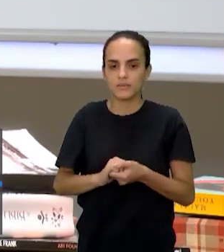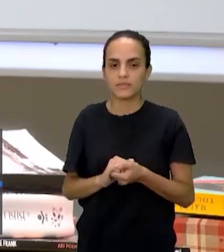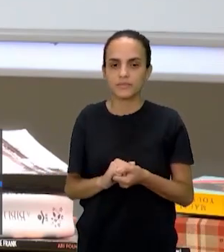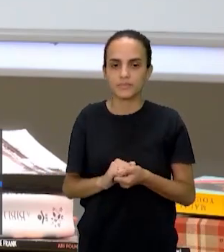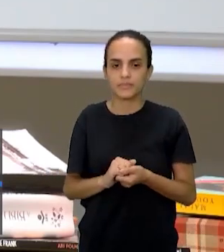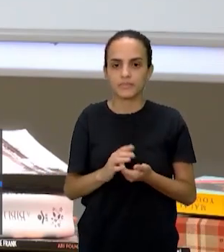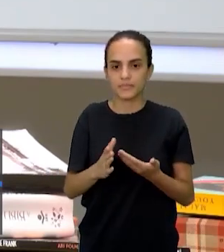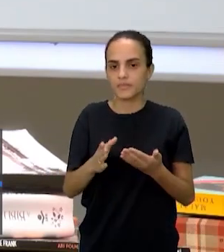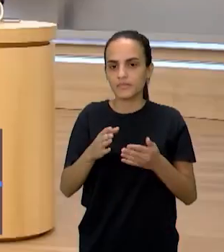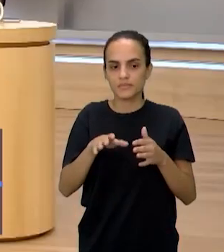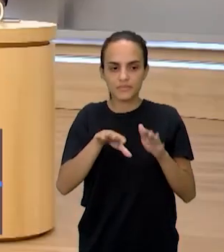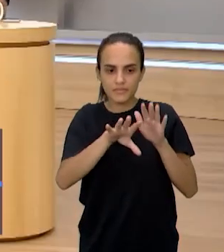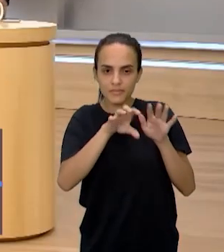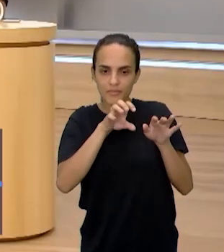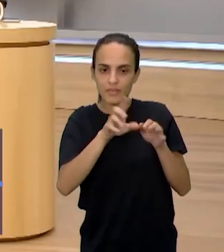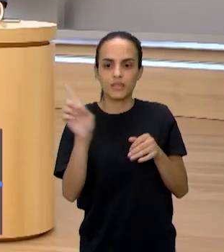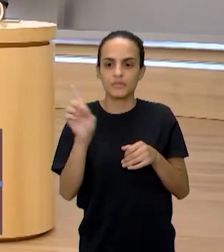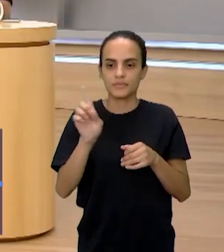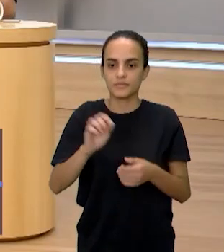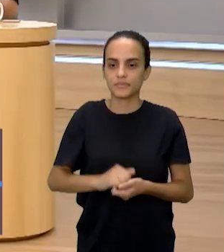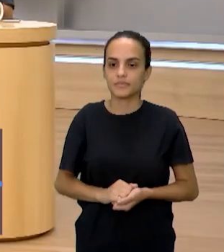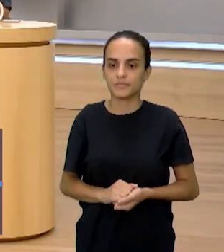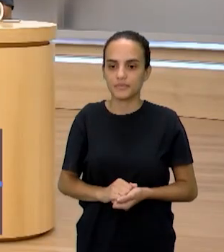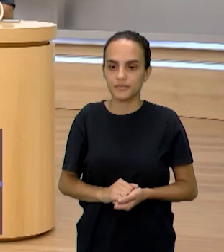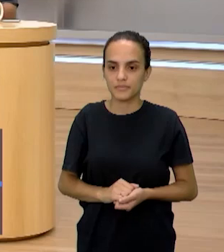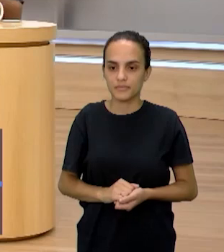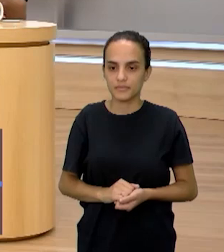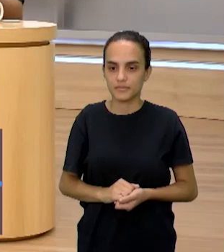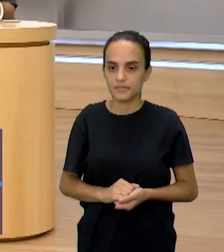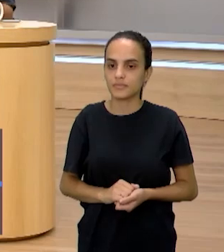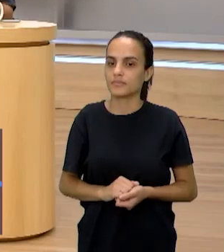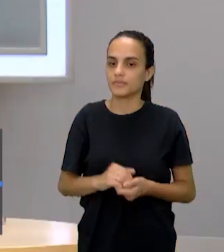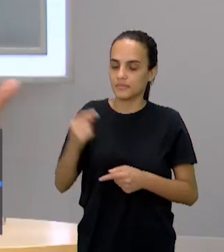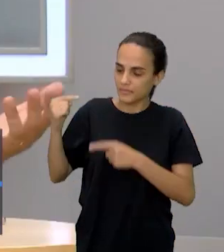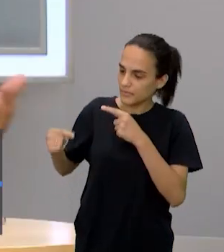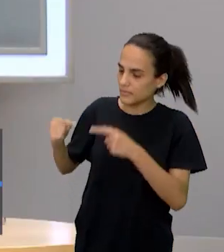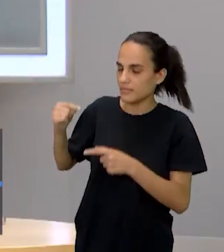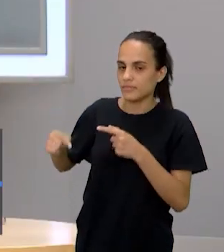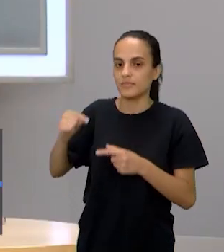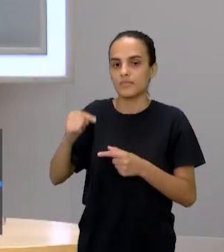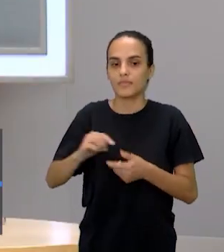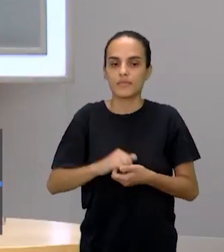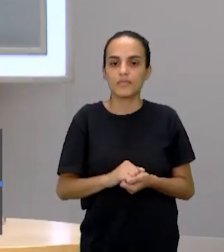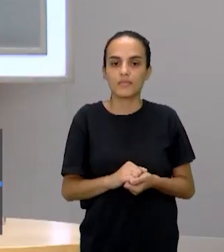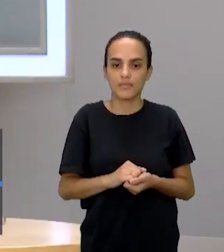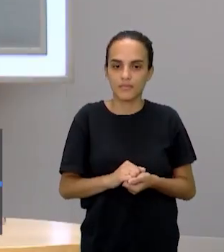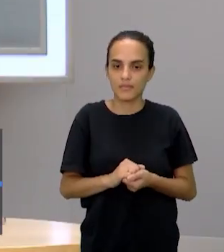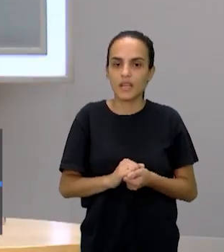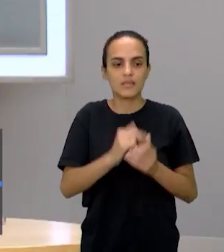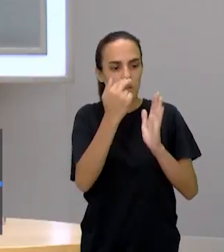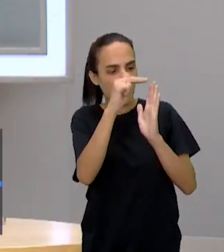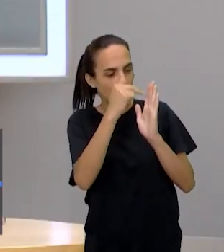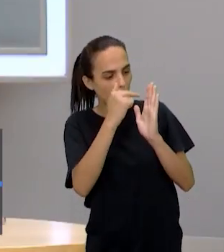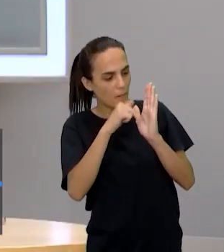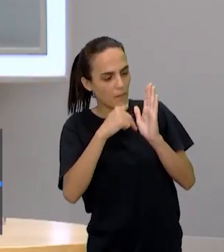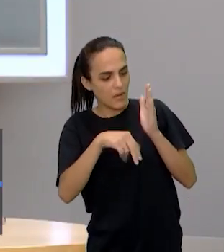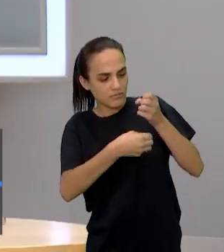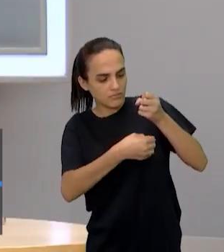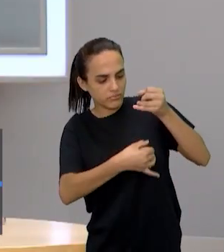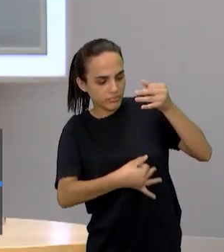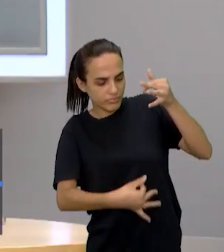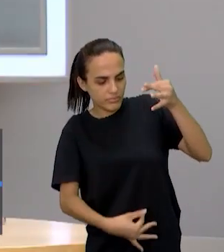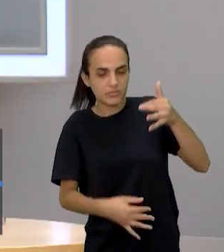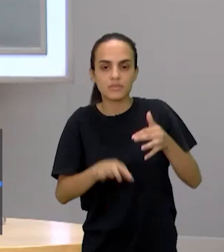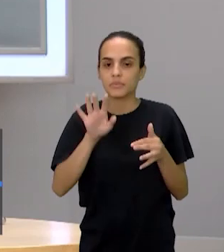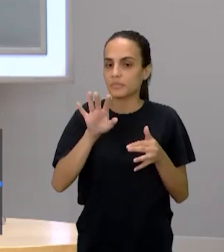né? Traiu o Capitu. Nossa, aí é tão pouco. Traiu o Bentinho, quer dizer. Né? Tão pouco no debate, falar que traiu ou não traiu. Nossa, o cara escreveu tanto para você reduzir a isso.